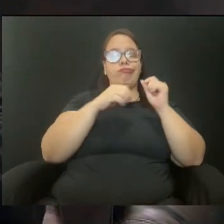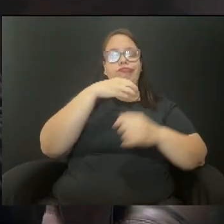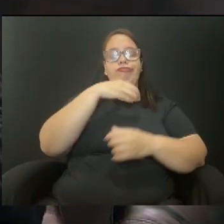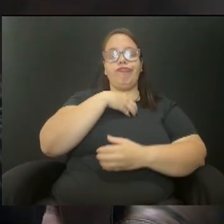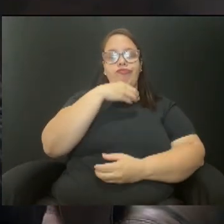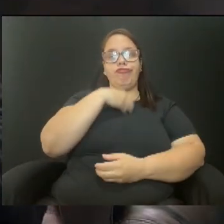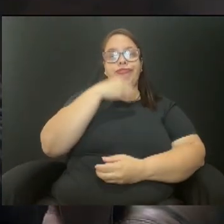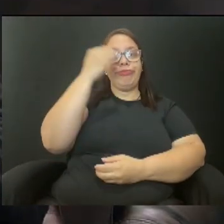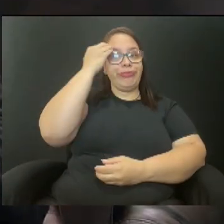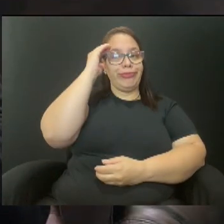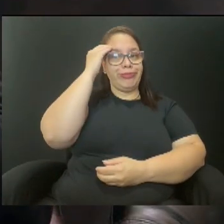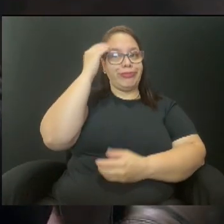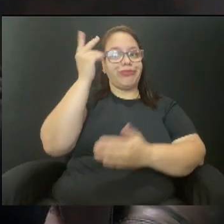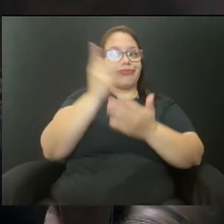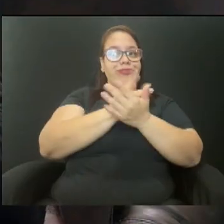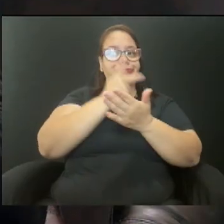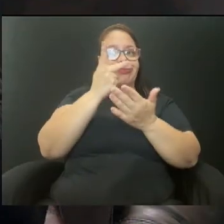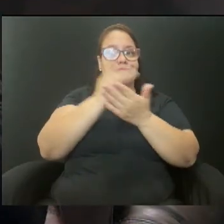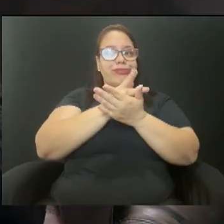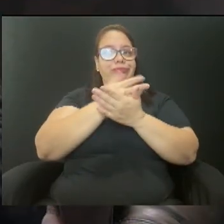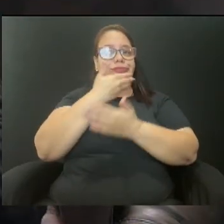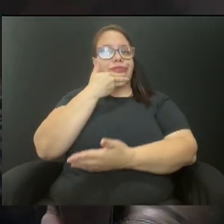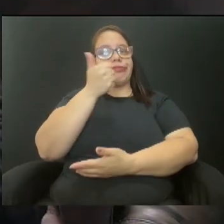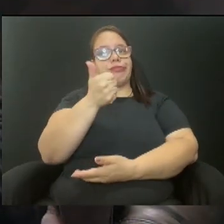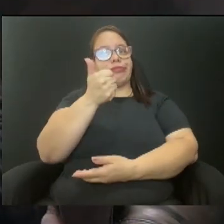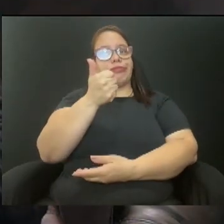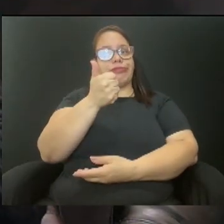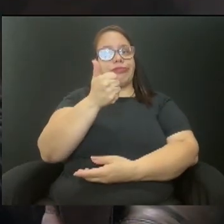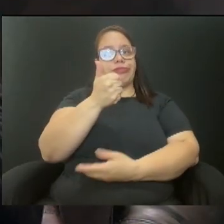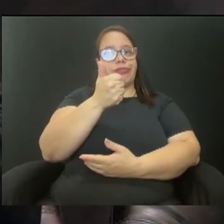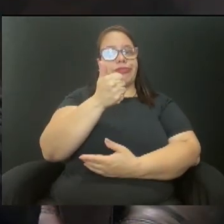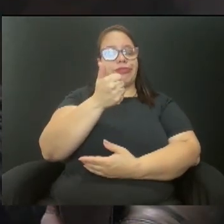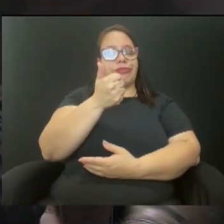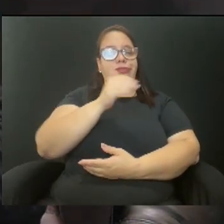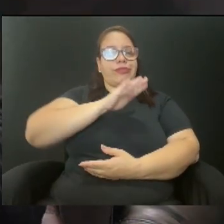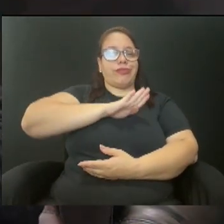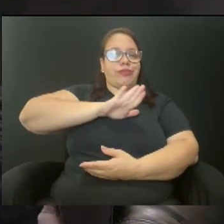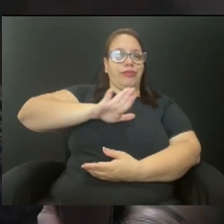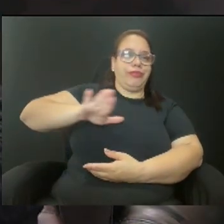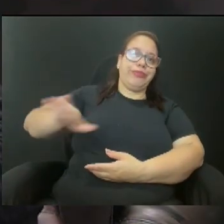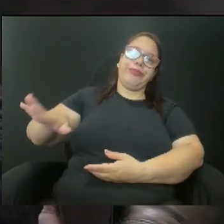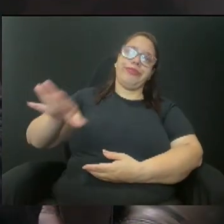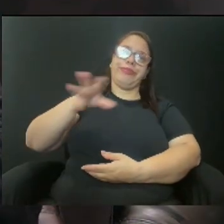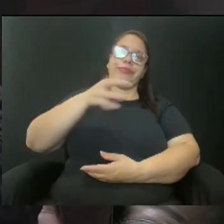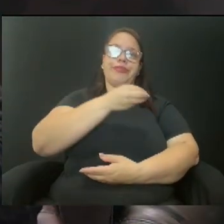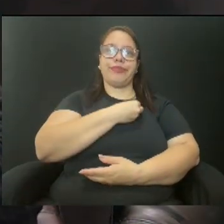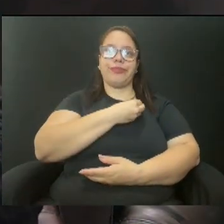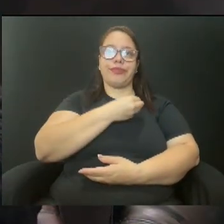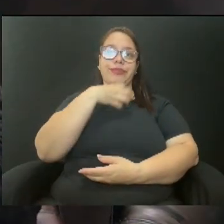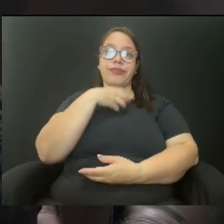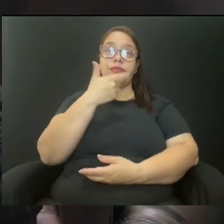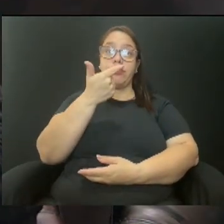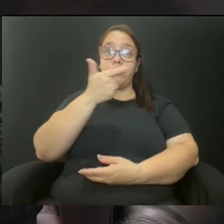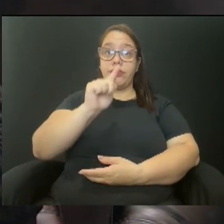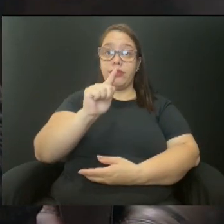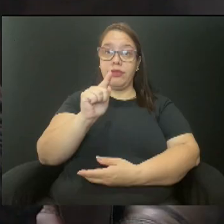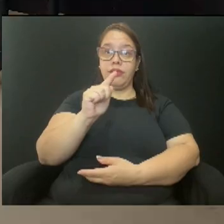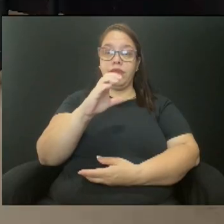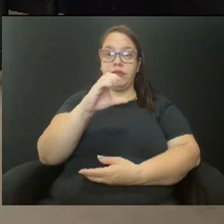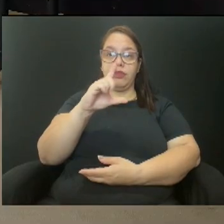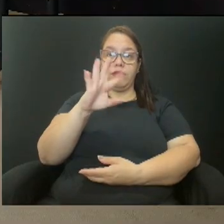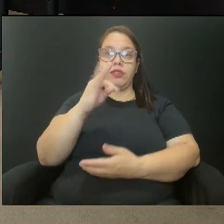aonde poderia ter sido melhor, deixar esse sentimento passar e aí trabalhar de novo. CLT, que não é problema nenhum, é muito digno.